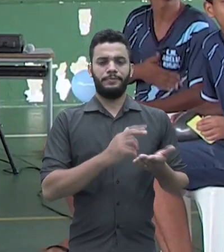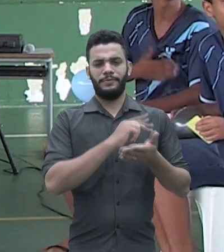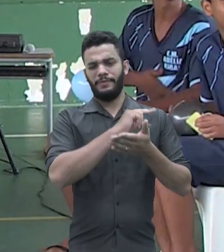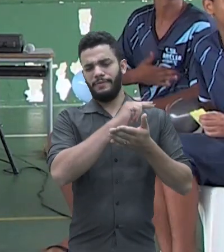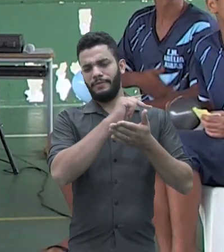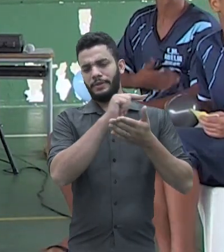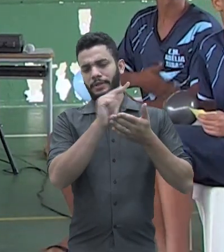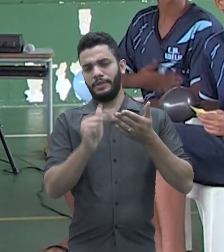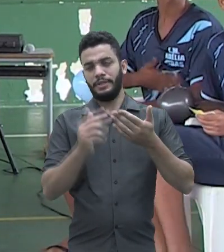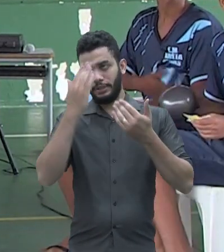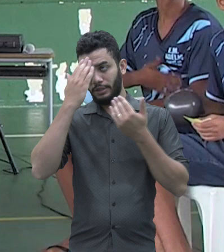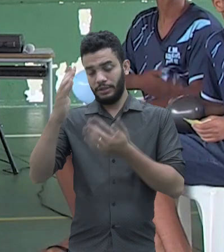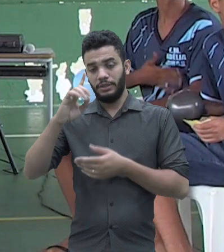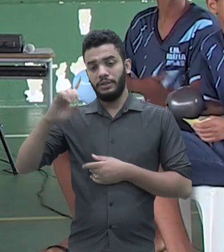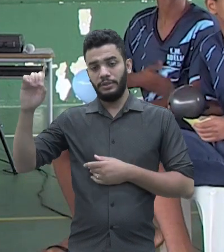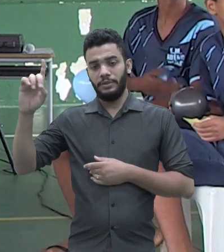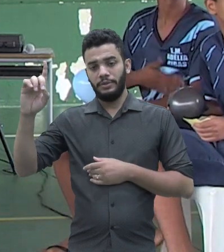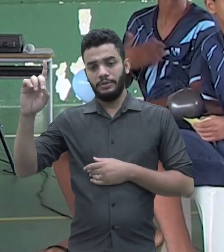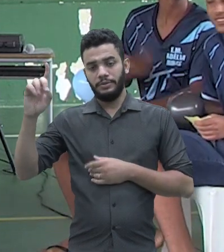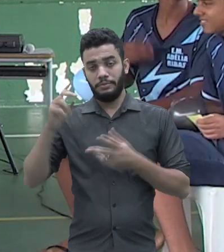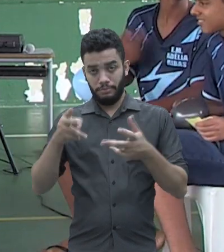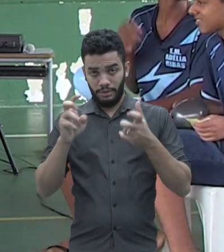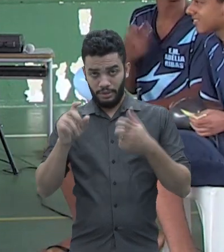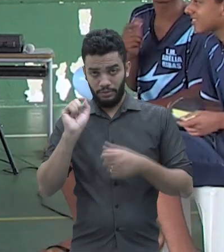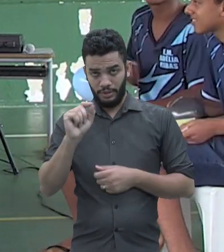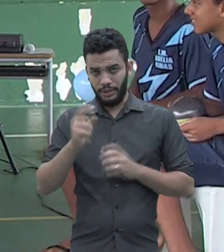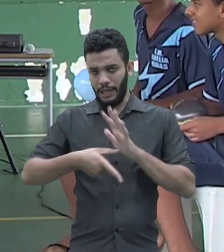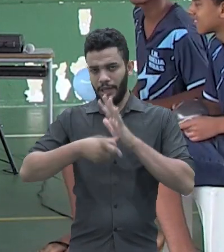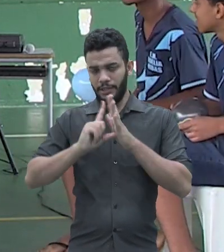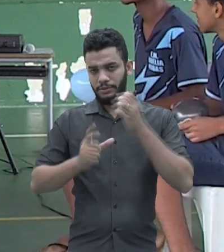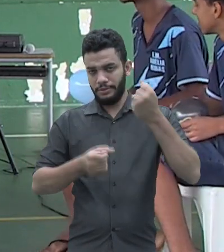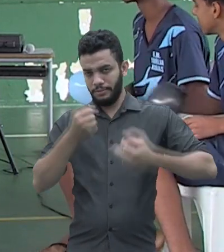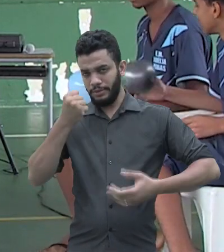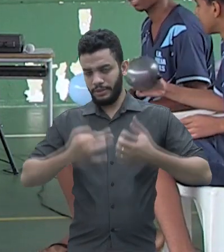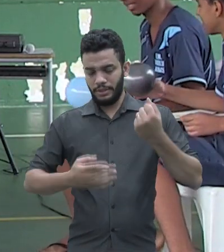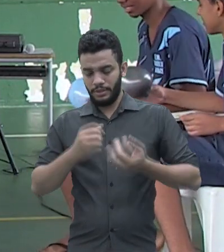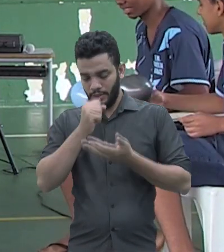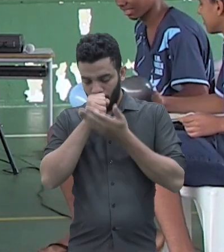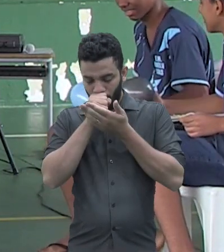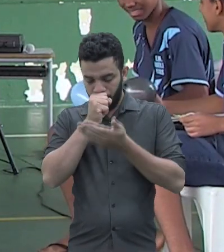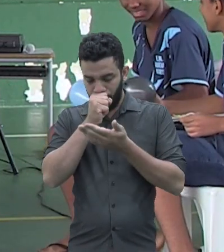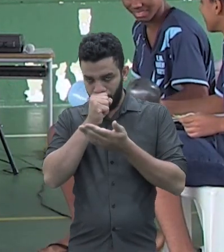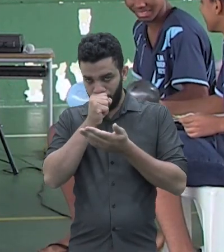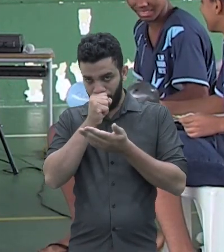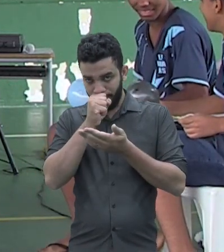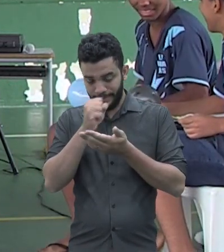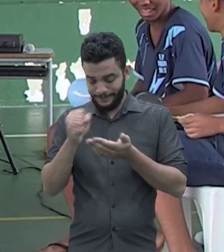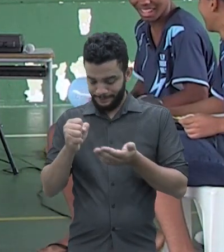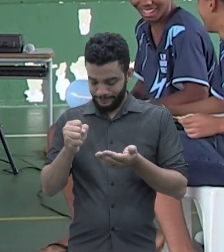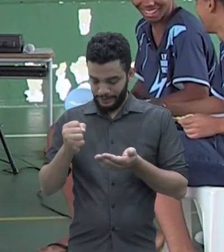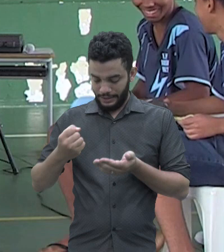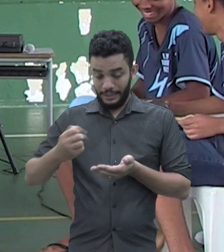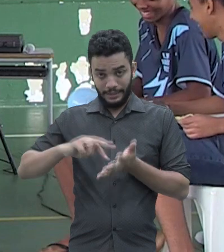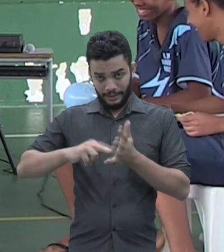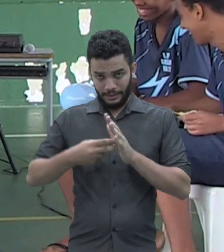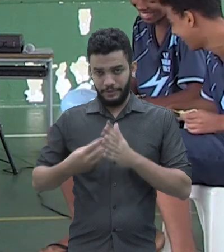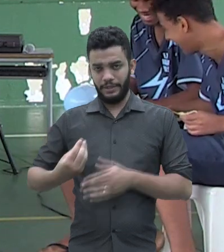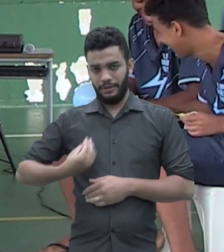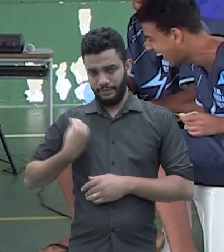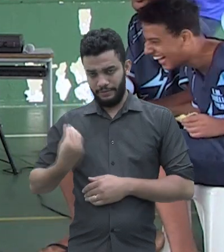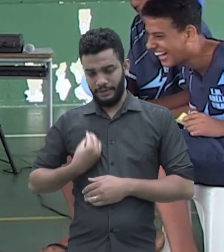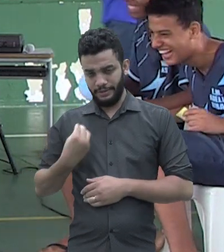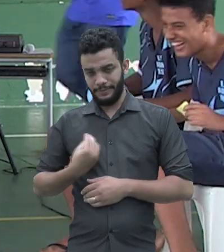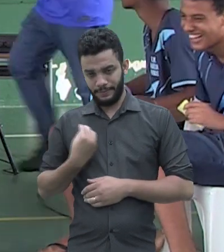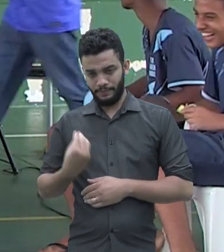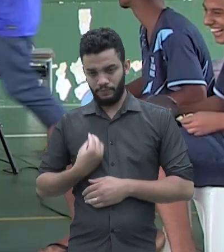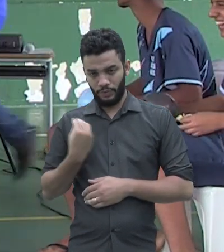forma, ele estava vazio e sem significado também. Mas a partir do momento que